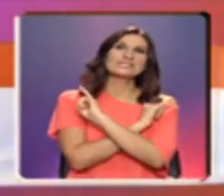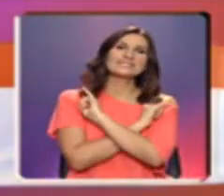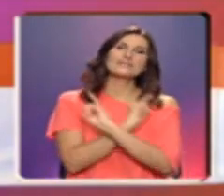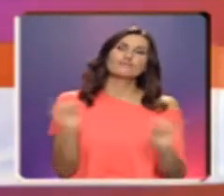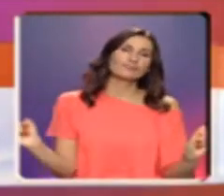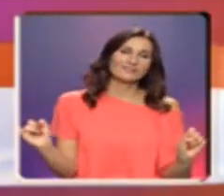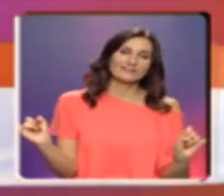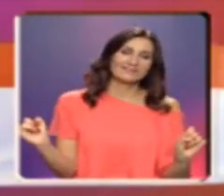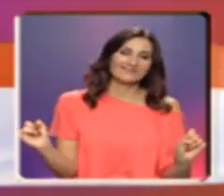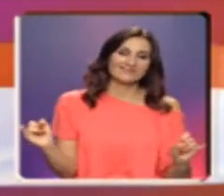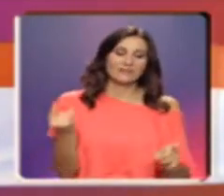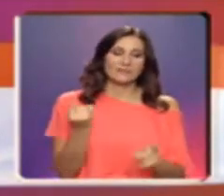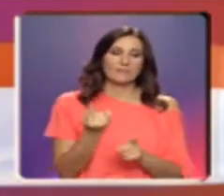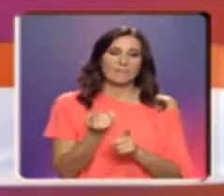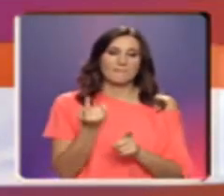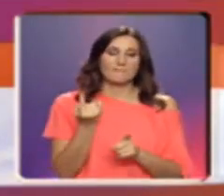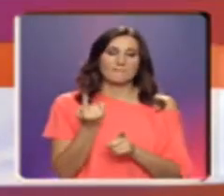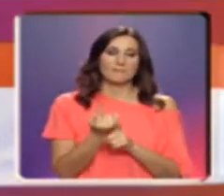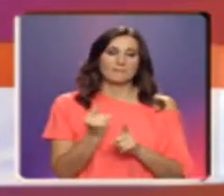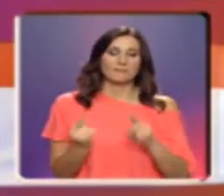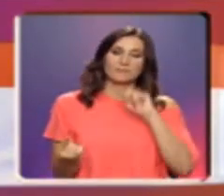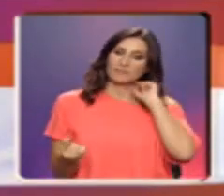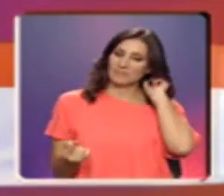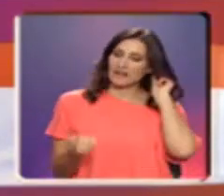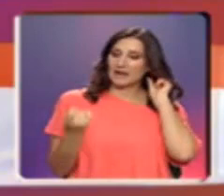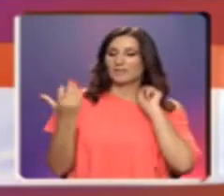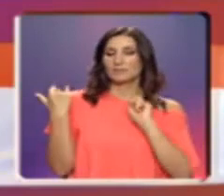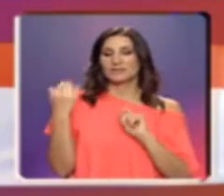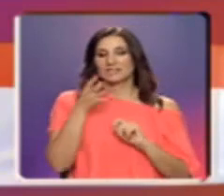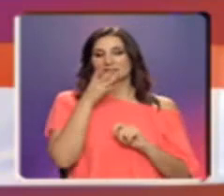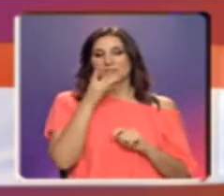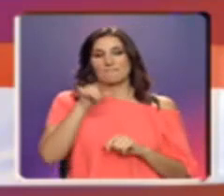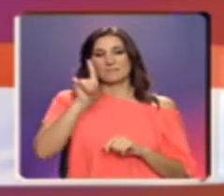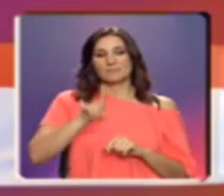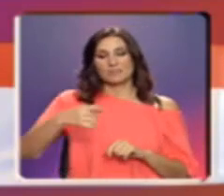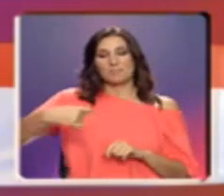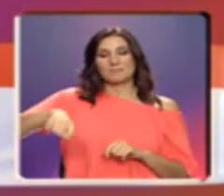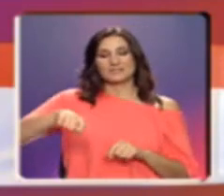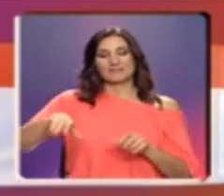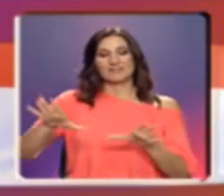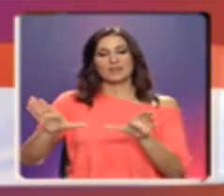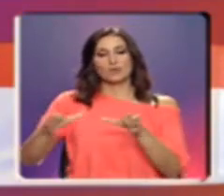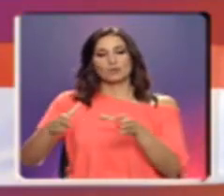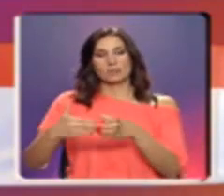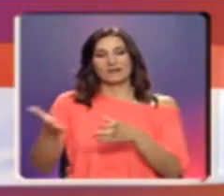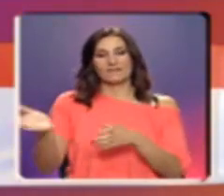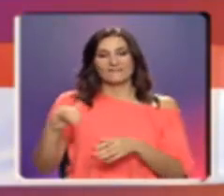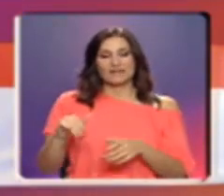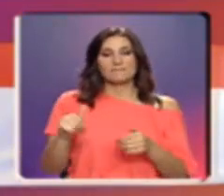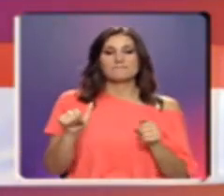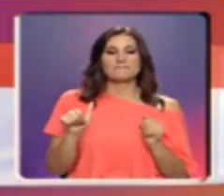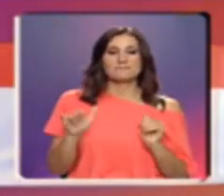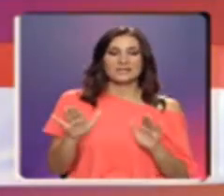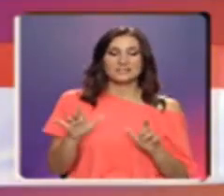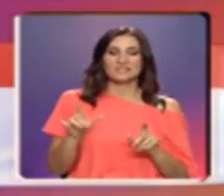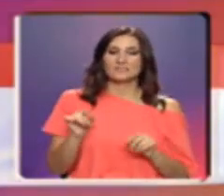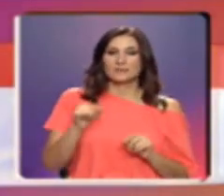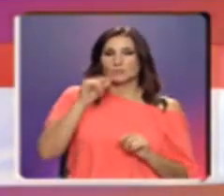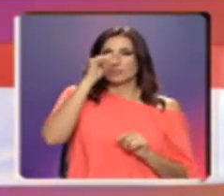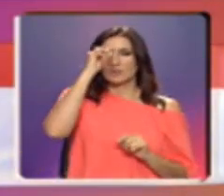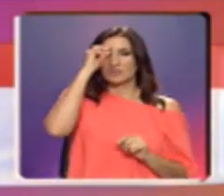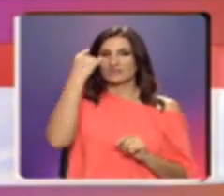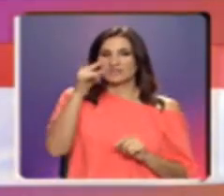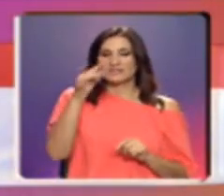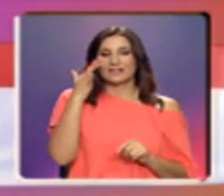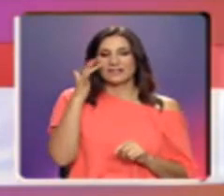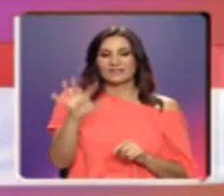era só completamente impossível por uma razão. Há bocado disse que eu era o primeiro presidente de clube que vinha cá, mas também não é difícil adivinhar,